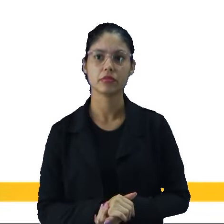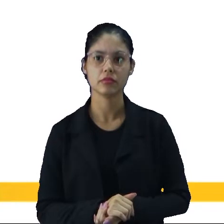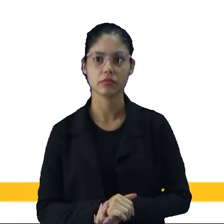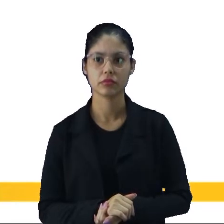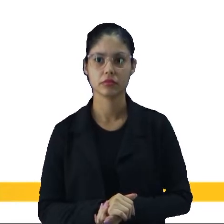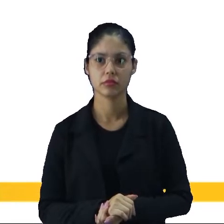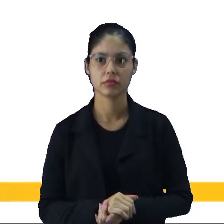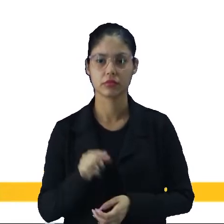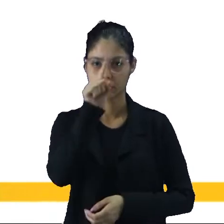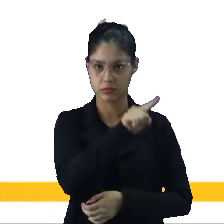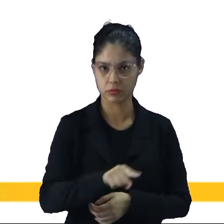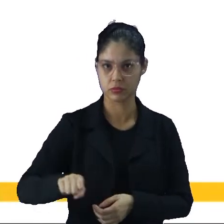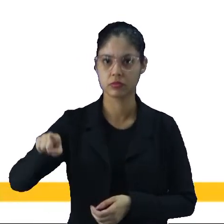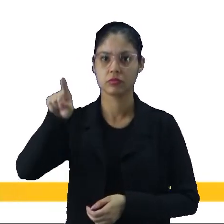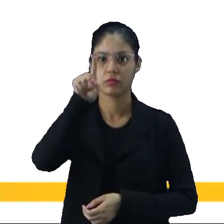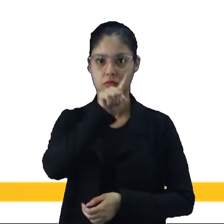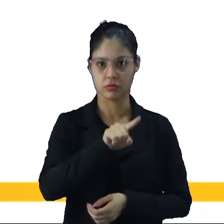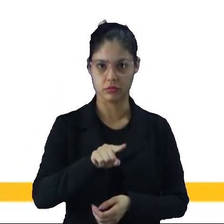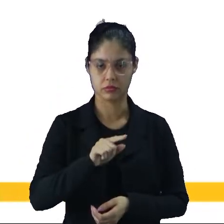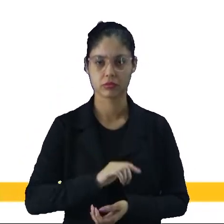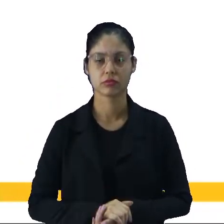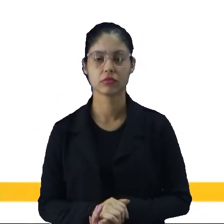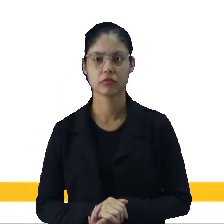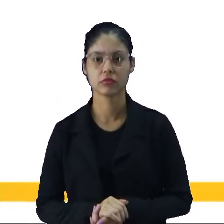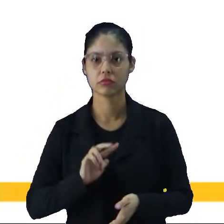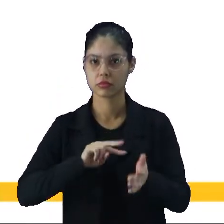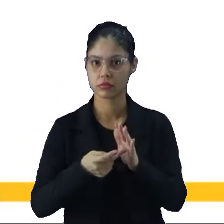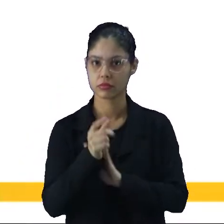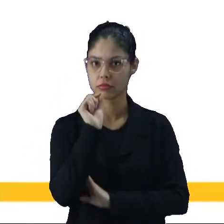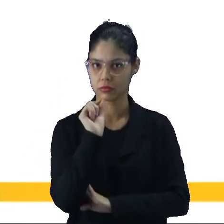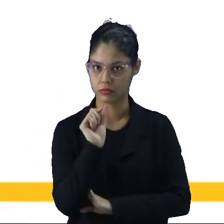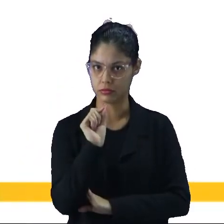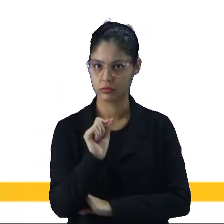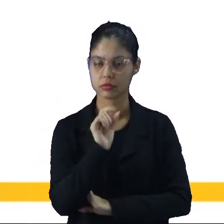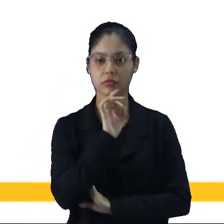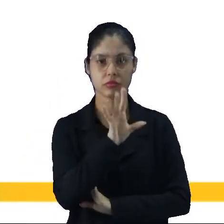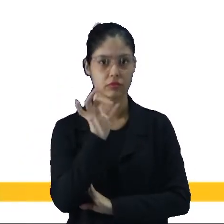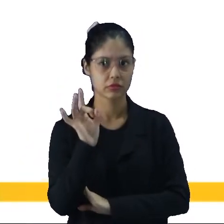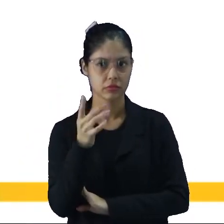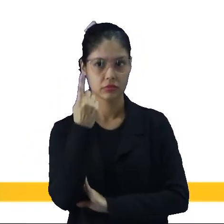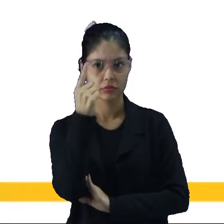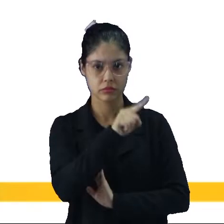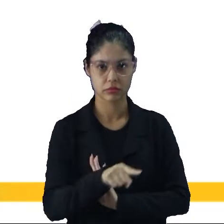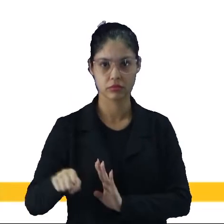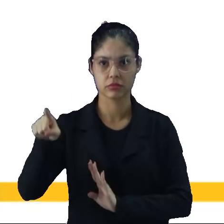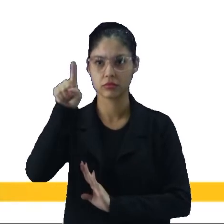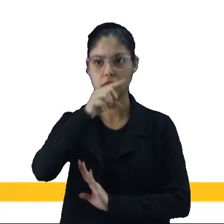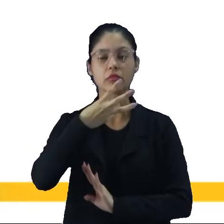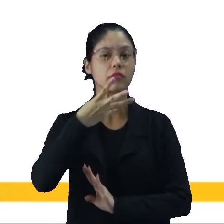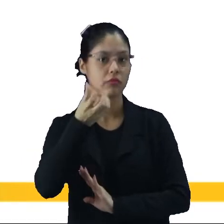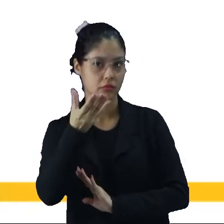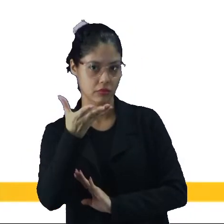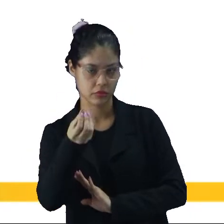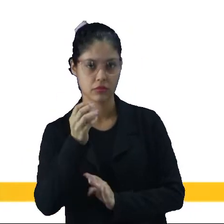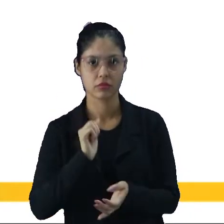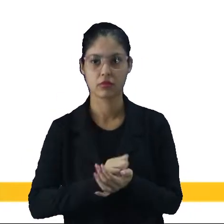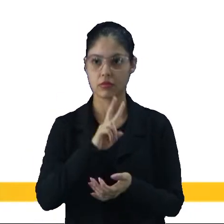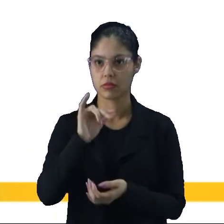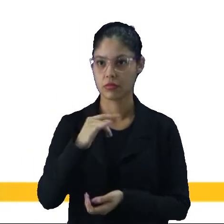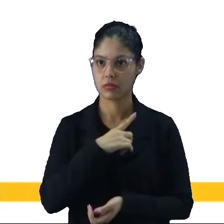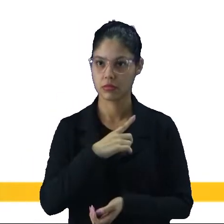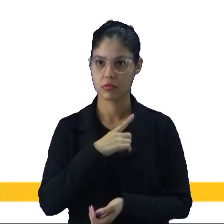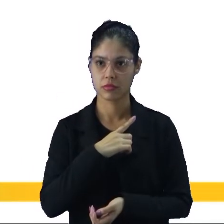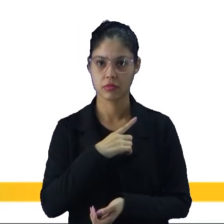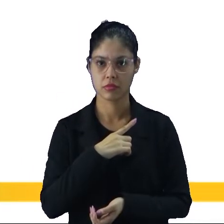aqui é uma volta no ciclo, tá? Então, isso quer dizer que a cada uma volta de 360 graus ou 2π, ela vai